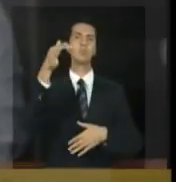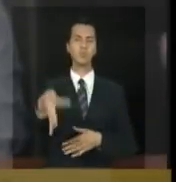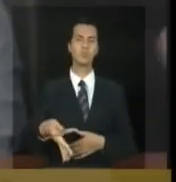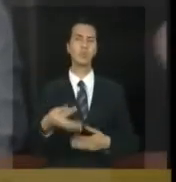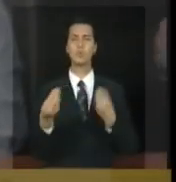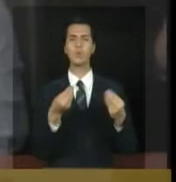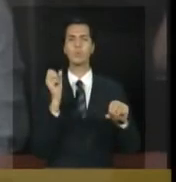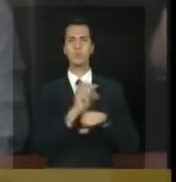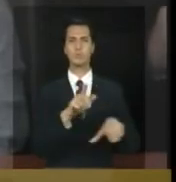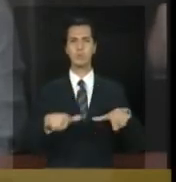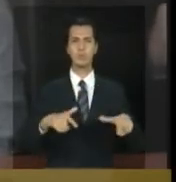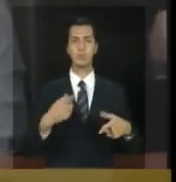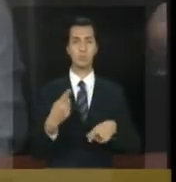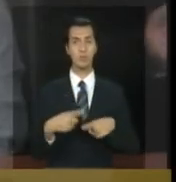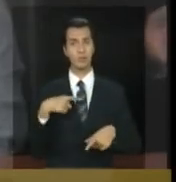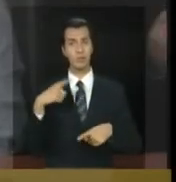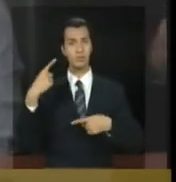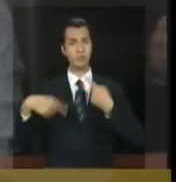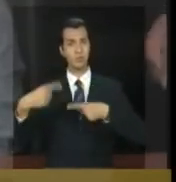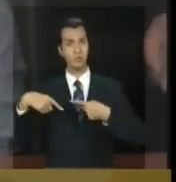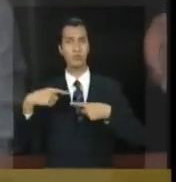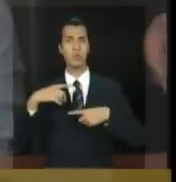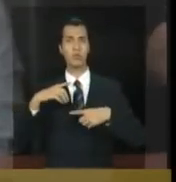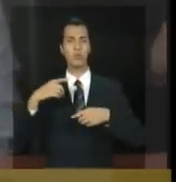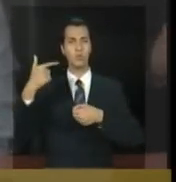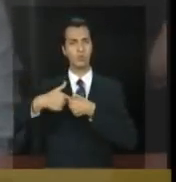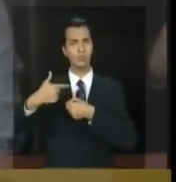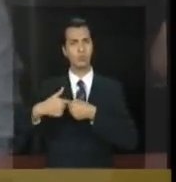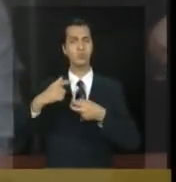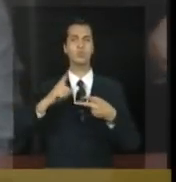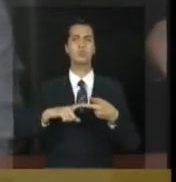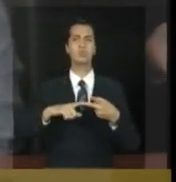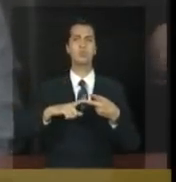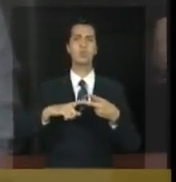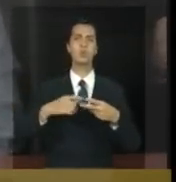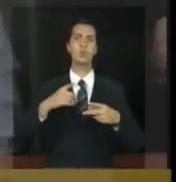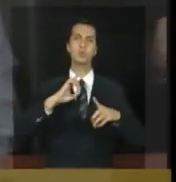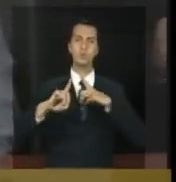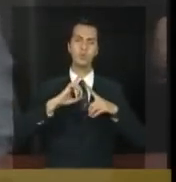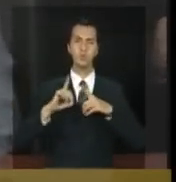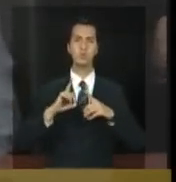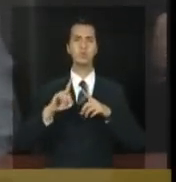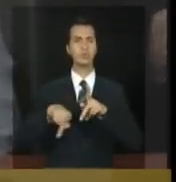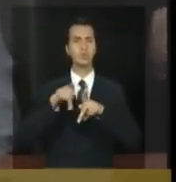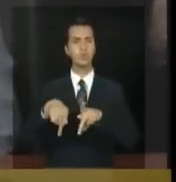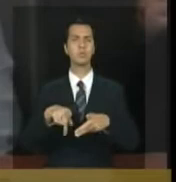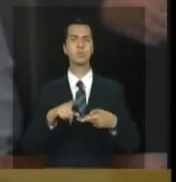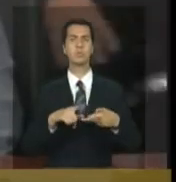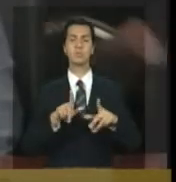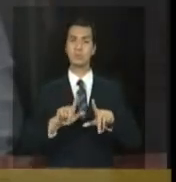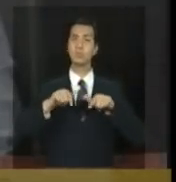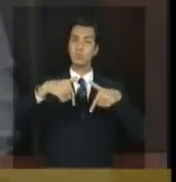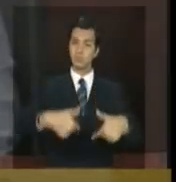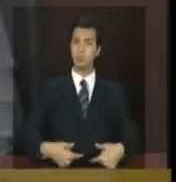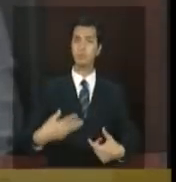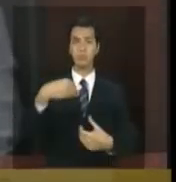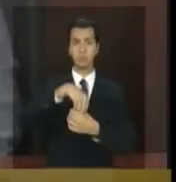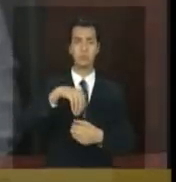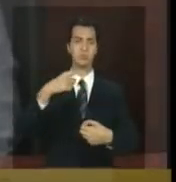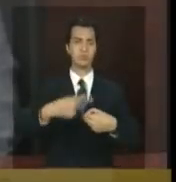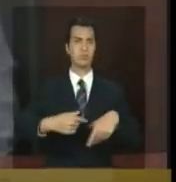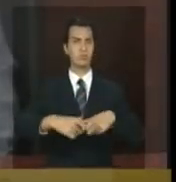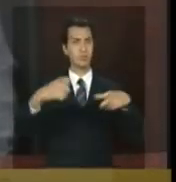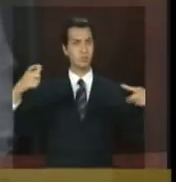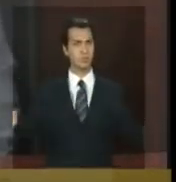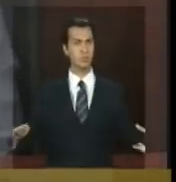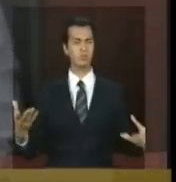a discussão de combustível, já que a discussão de fabricação de carros, ganha outros desafios nas megacidades no planeta. Como